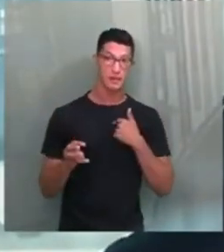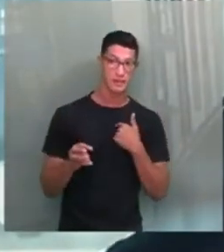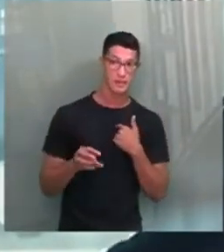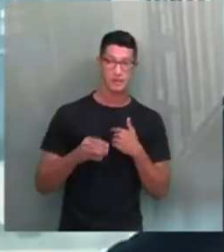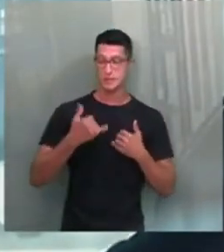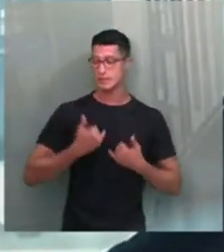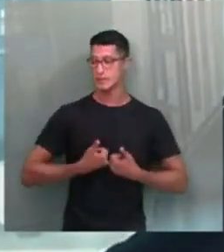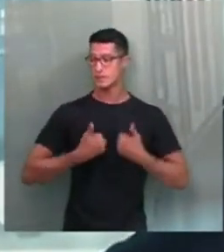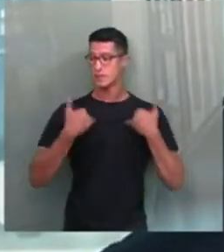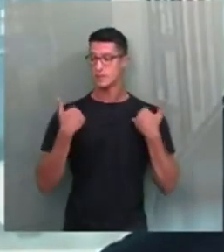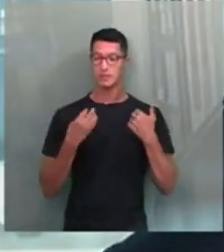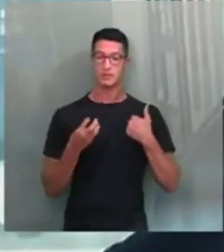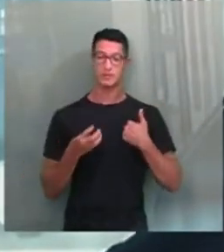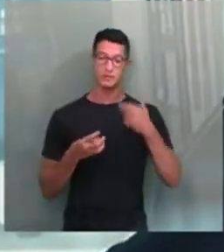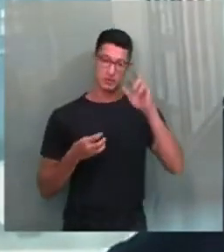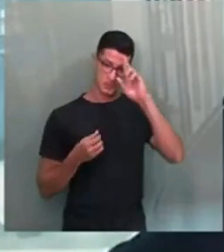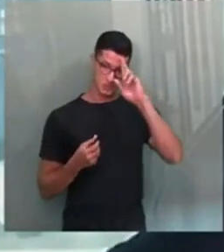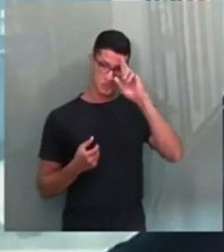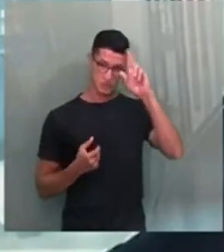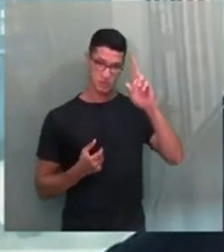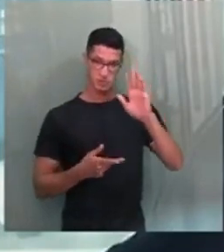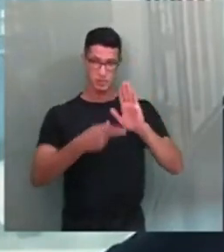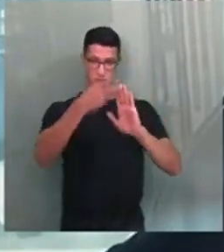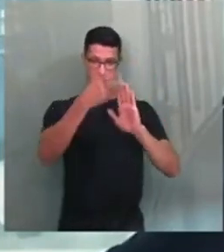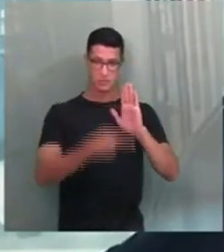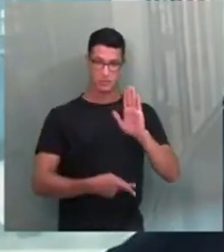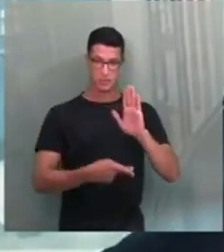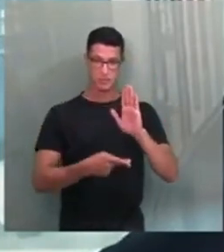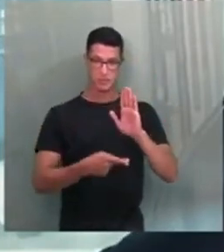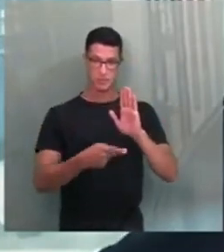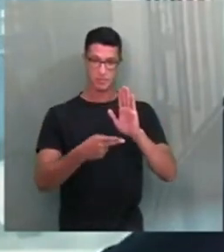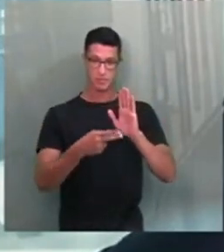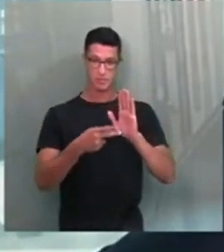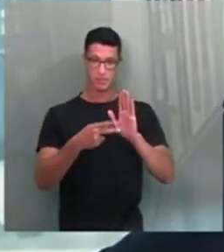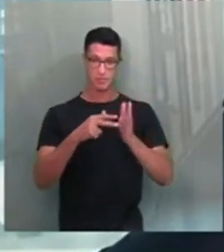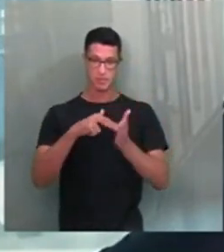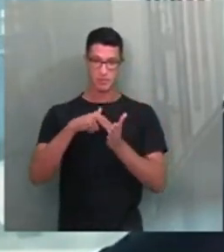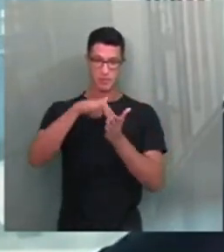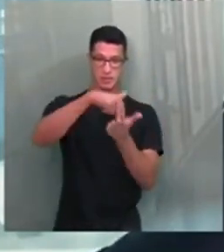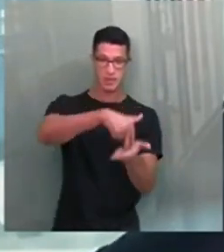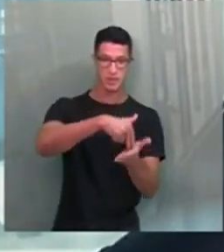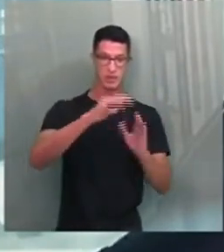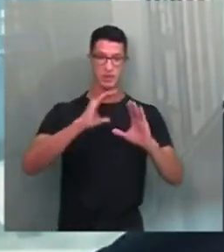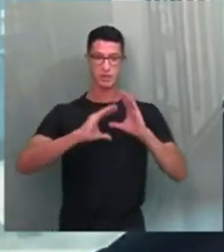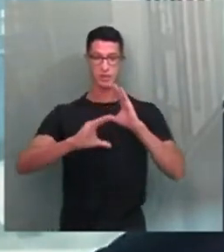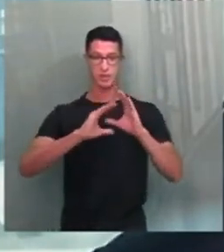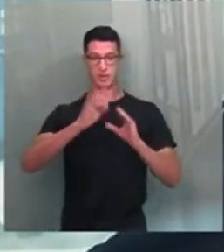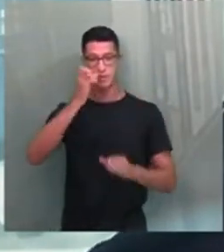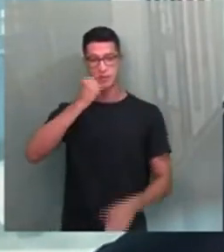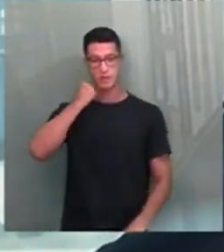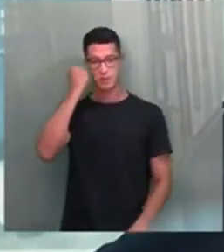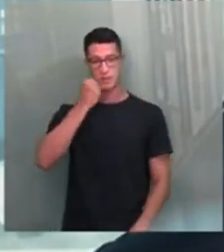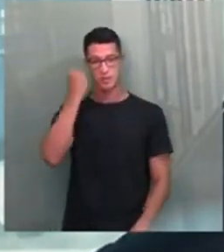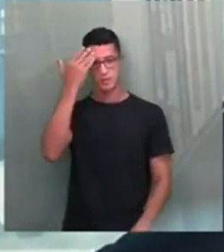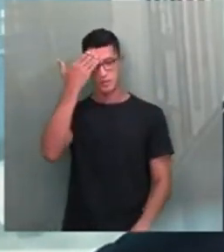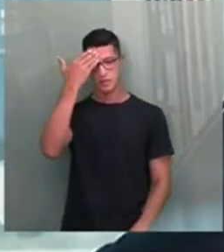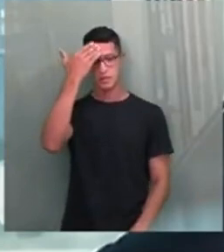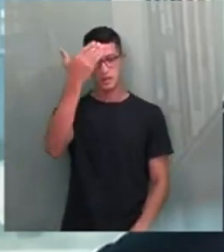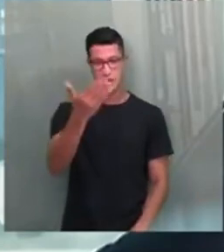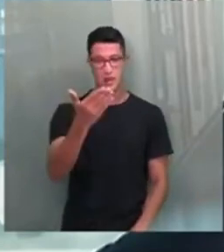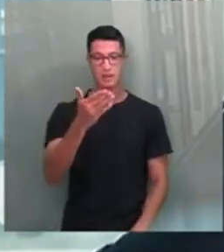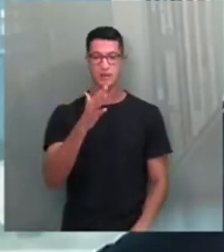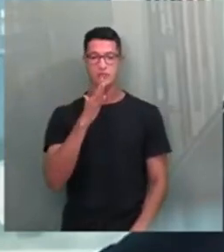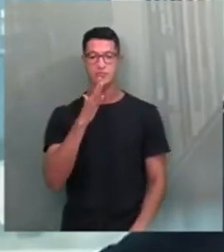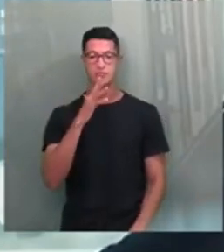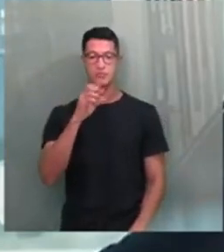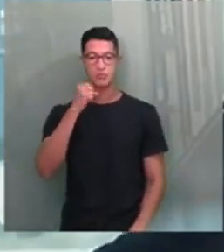muito orgulho de ser o autor do projeto que criou o sistema de comunicação do Senado. Graças ao conhecimento